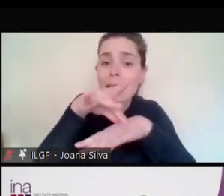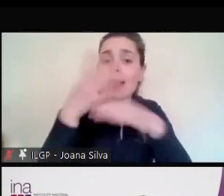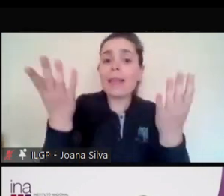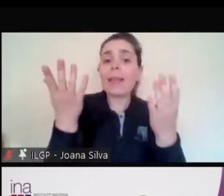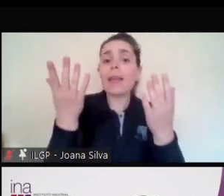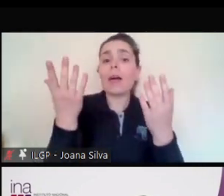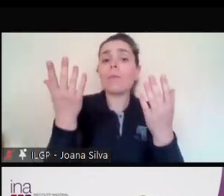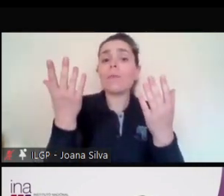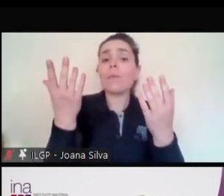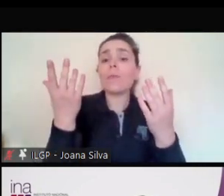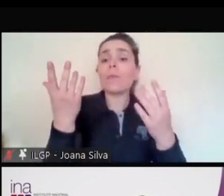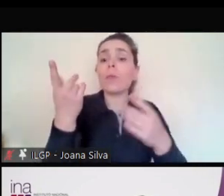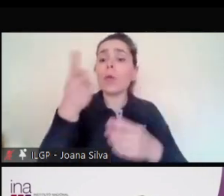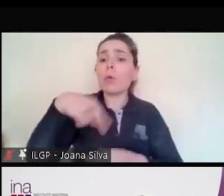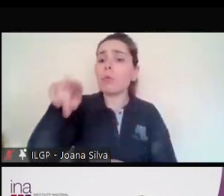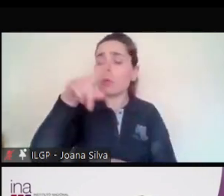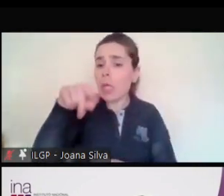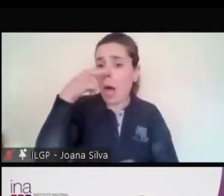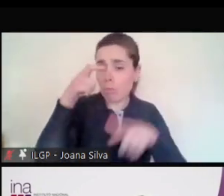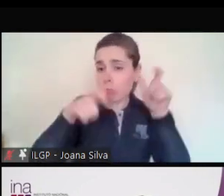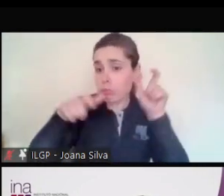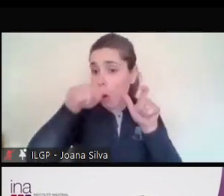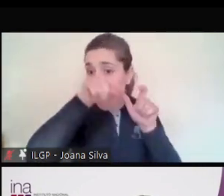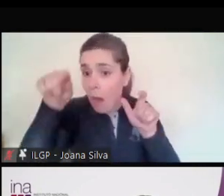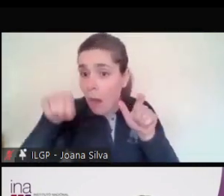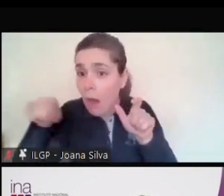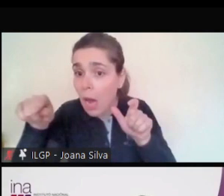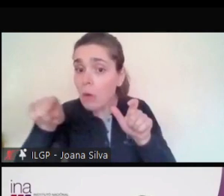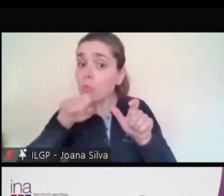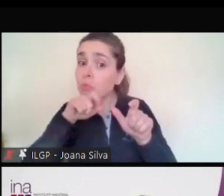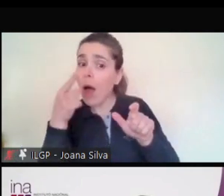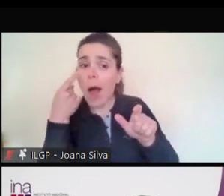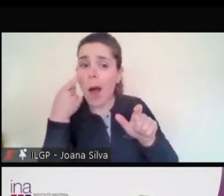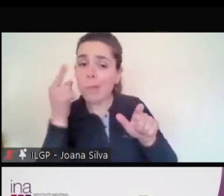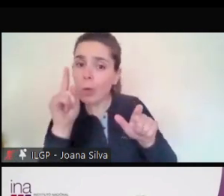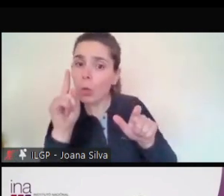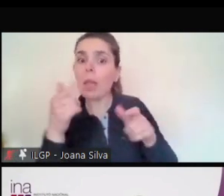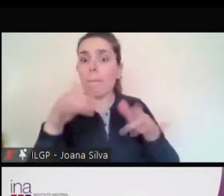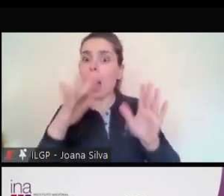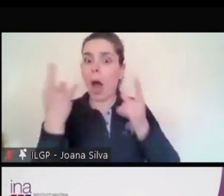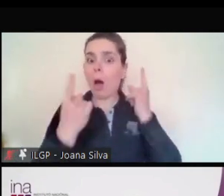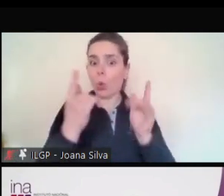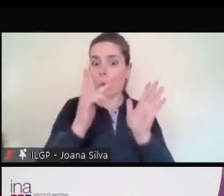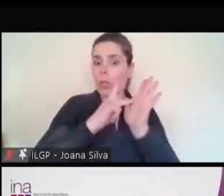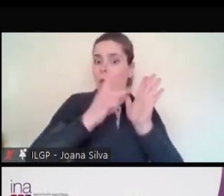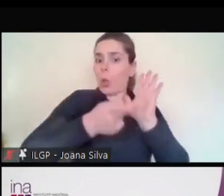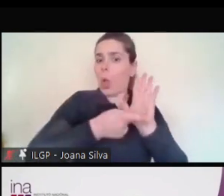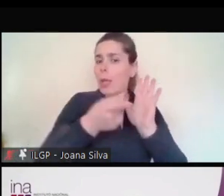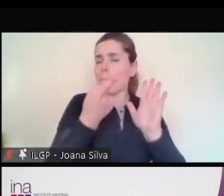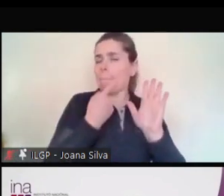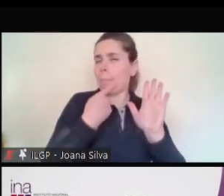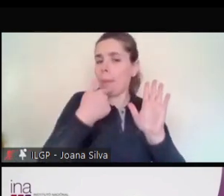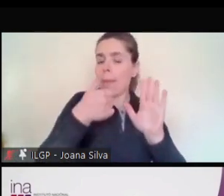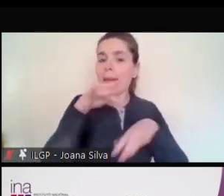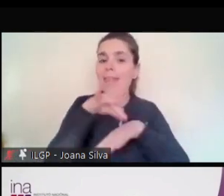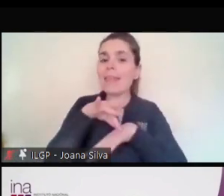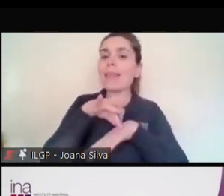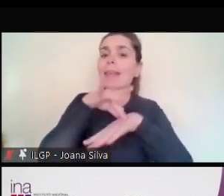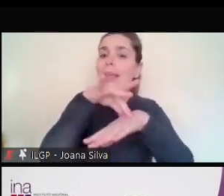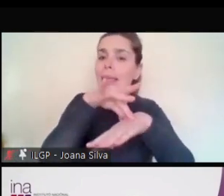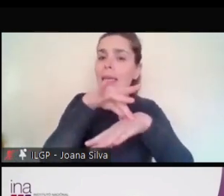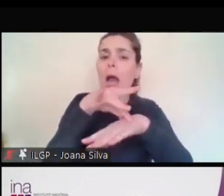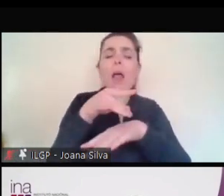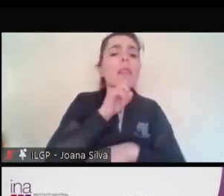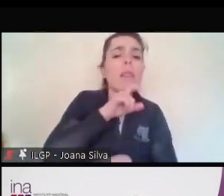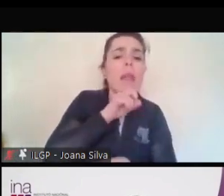na audiência certamente poderá haver pessoas de natureza mais tecnológica, para esses casos tem aqui guias verdadeiros, como é que